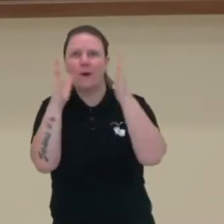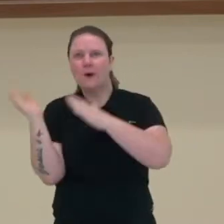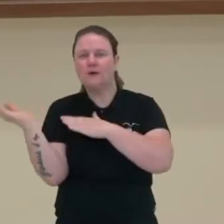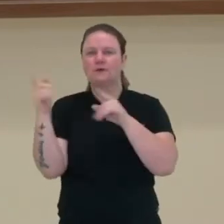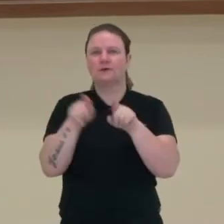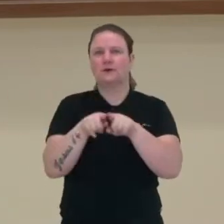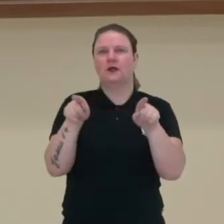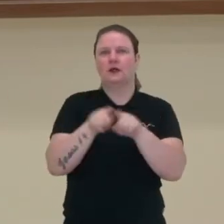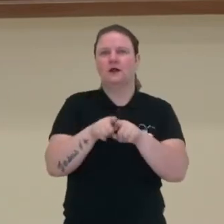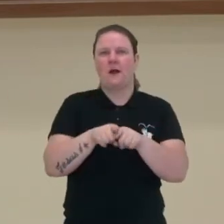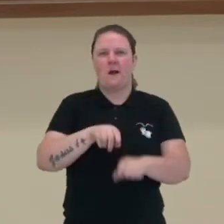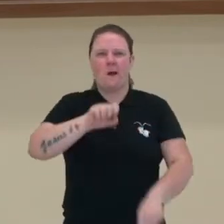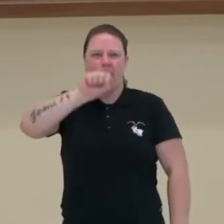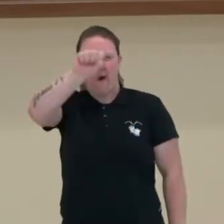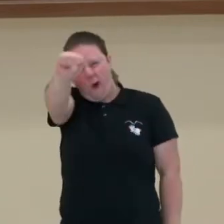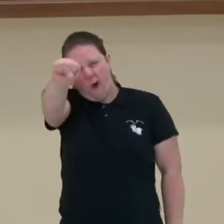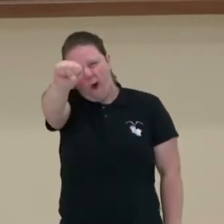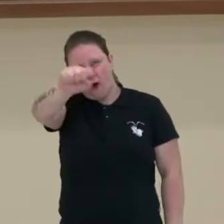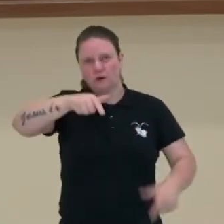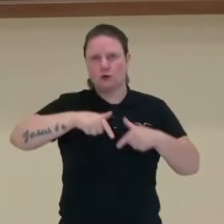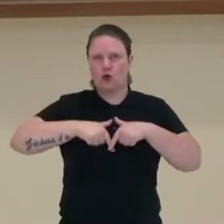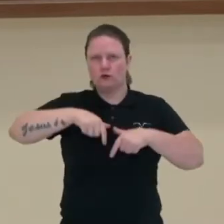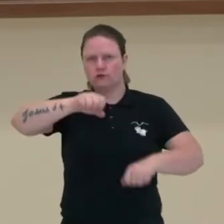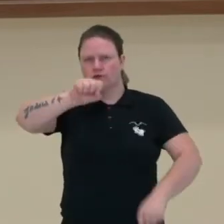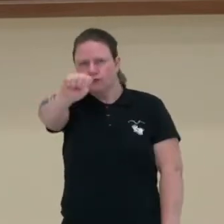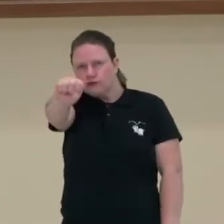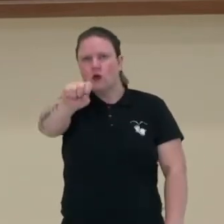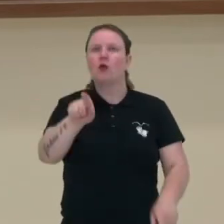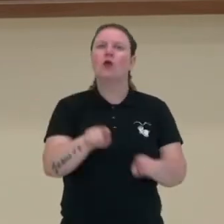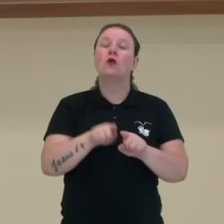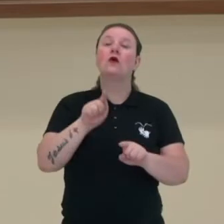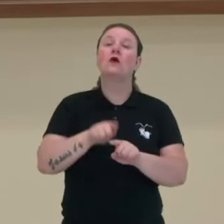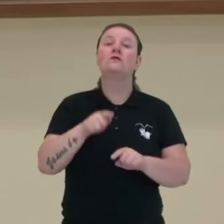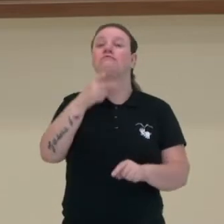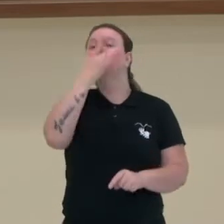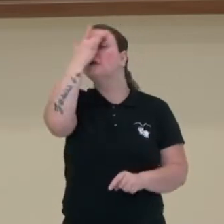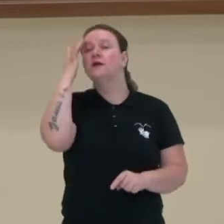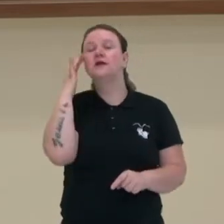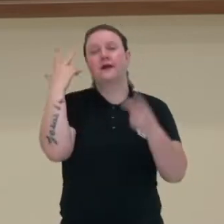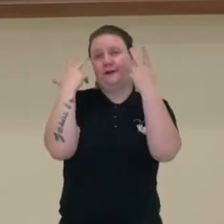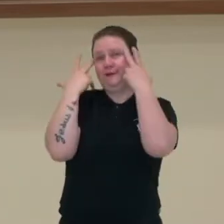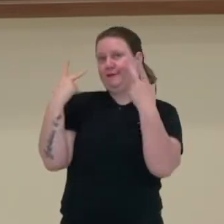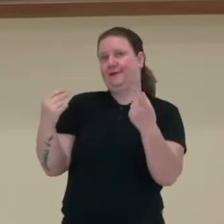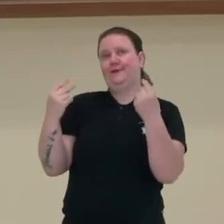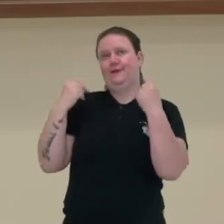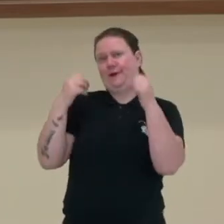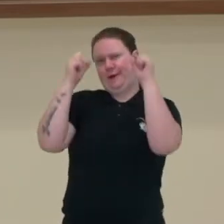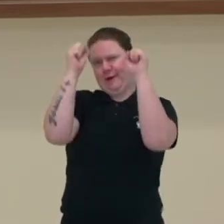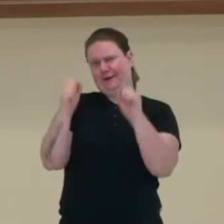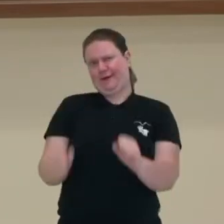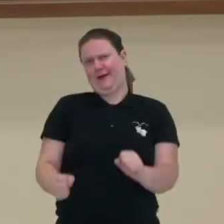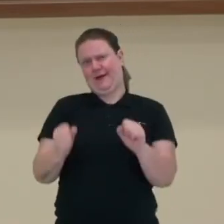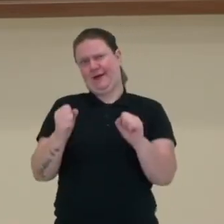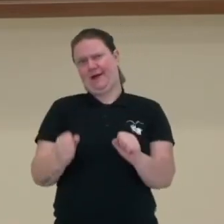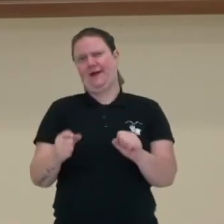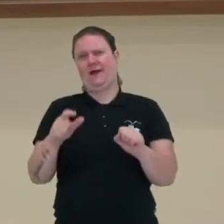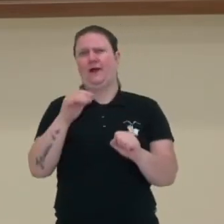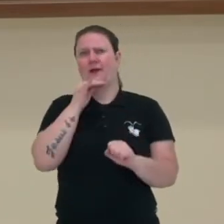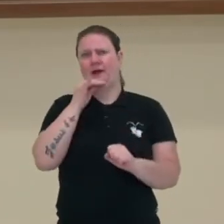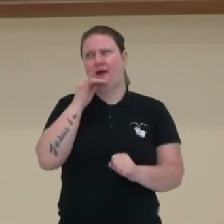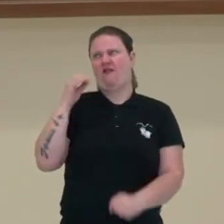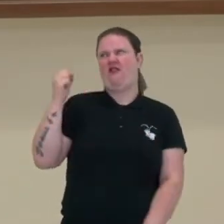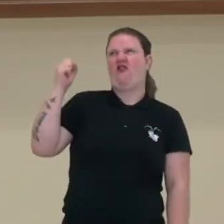que têm superpoderes. No entanto, essas pessoas comuns do dia a dia não têm superpoderes como, por exemplo, super